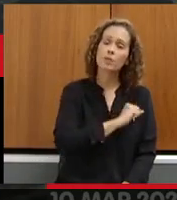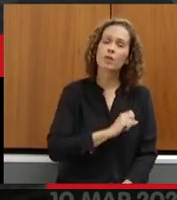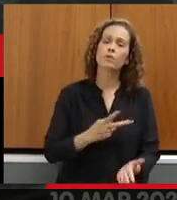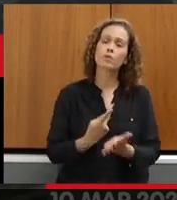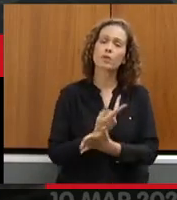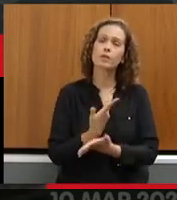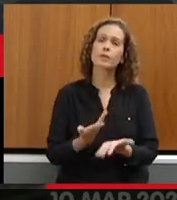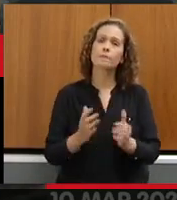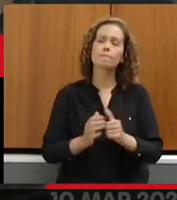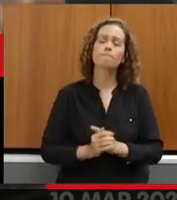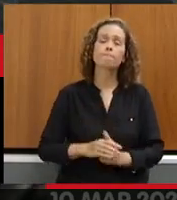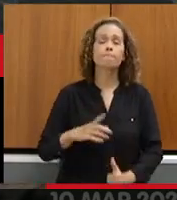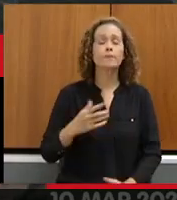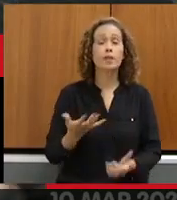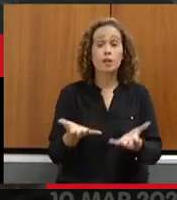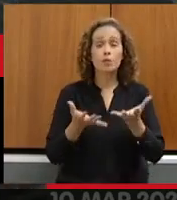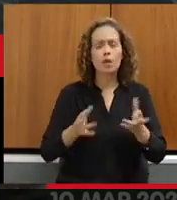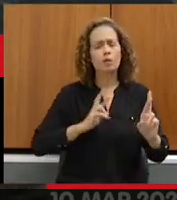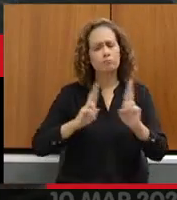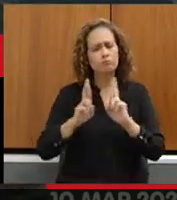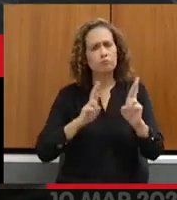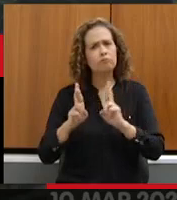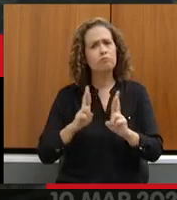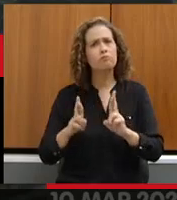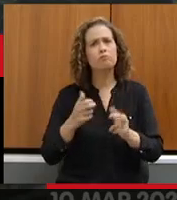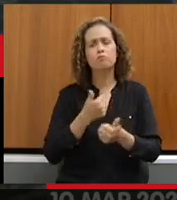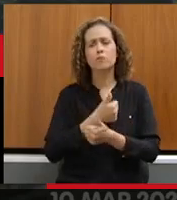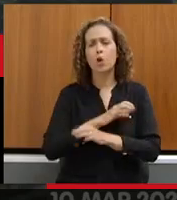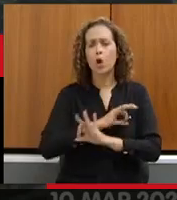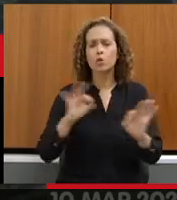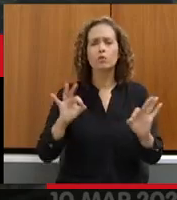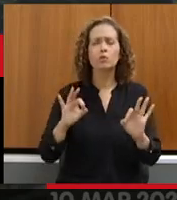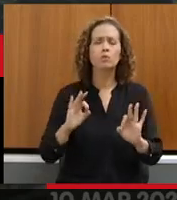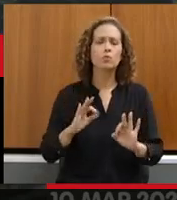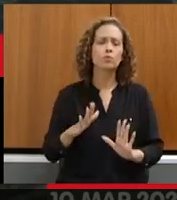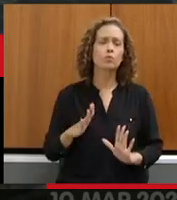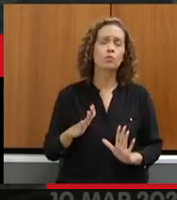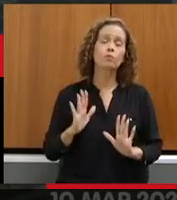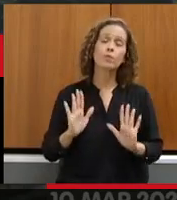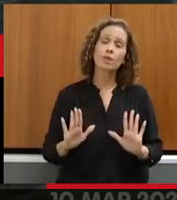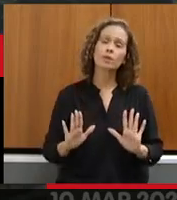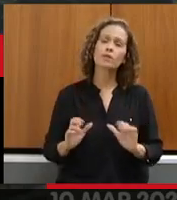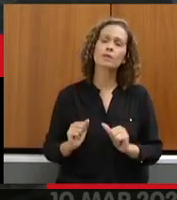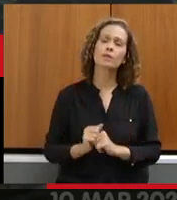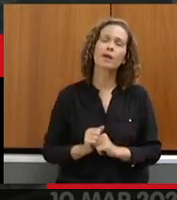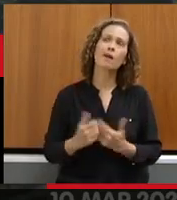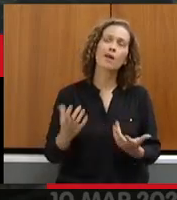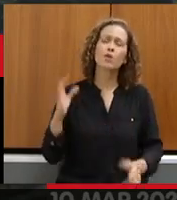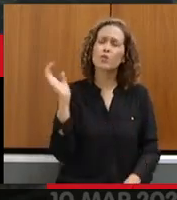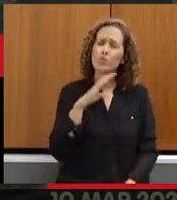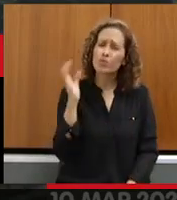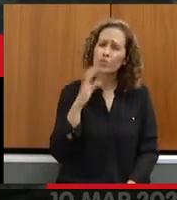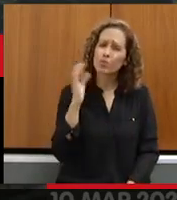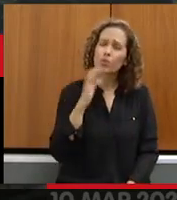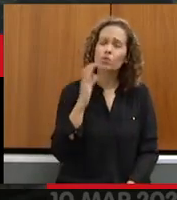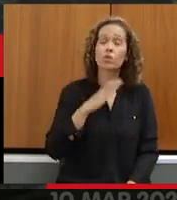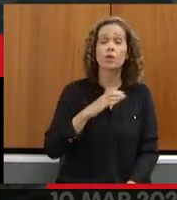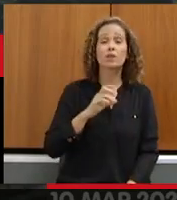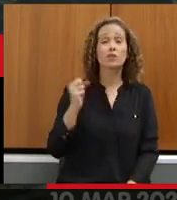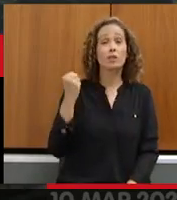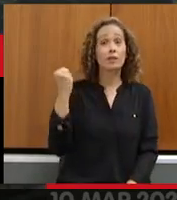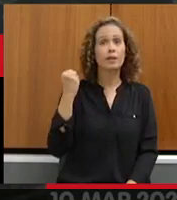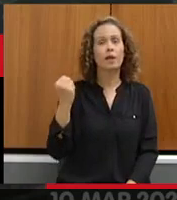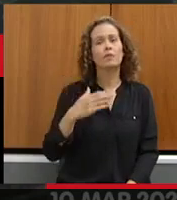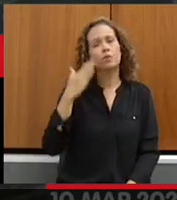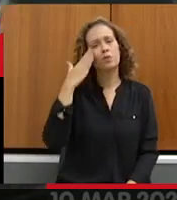dizer que era o ter manter um excelente relacionamento com todas as pastas Mas é uma questão muito urgente e muito